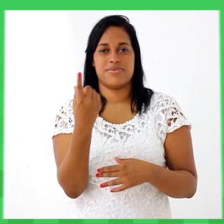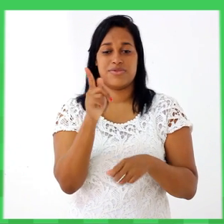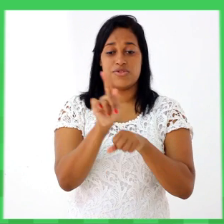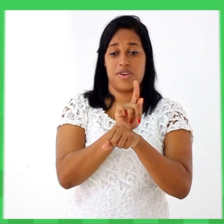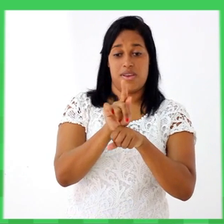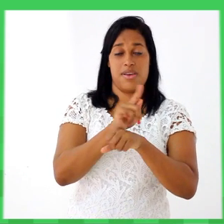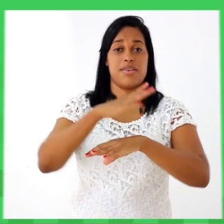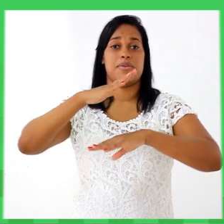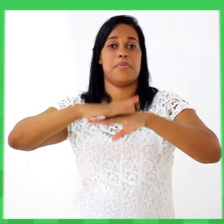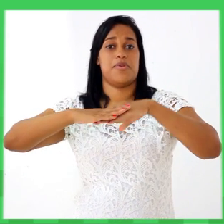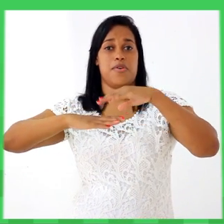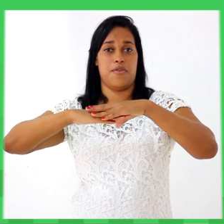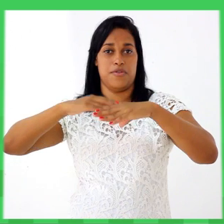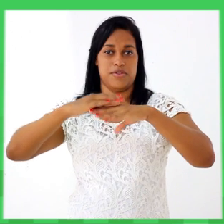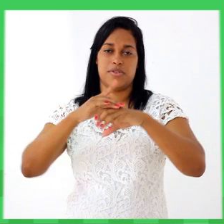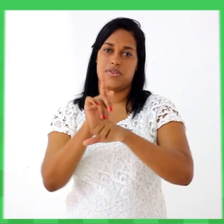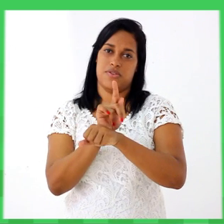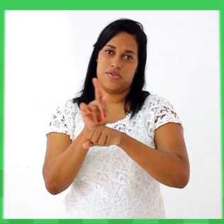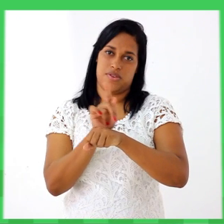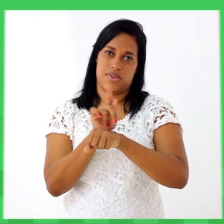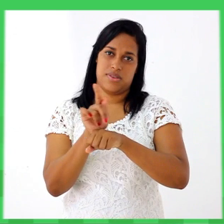Um empregado que é gerente.